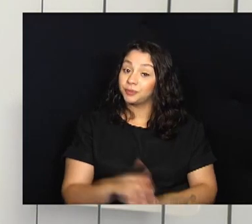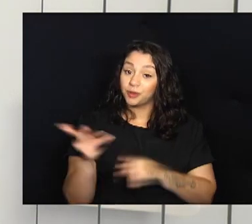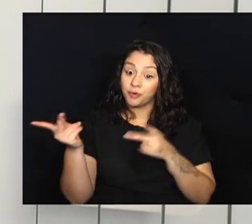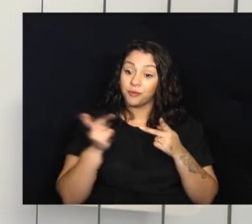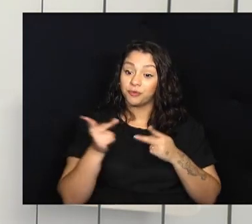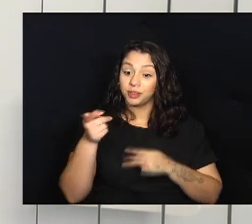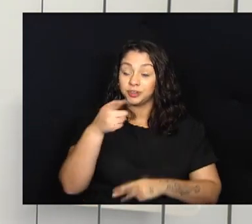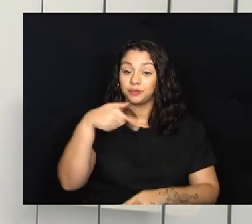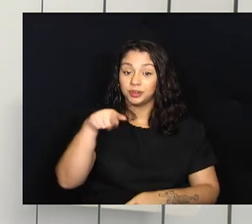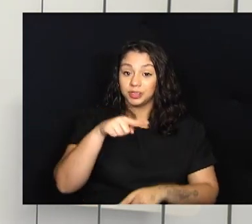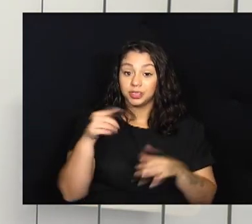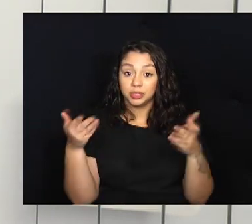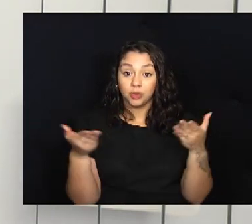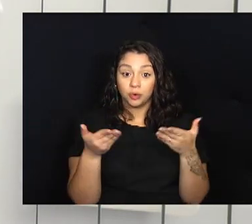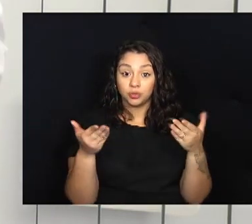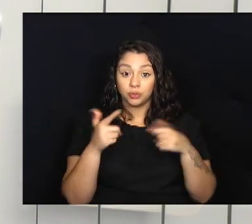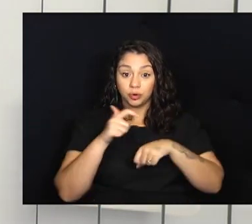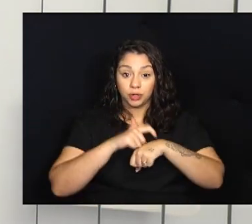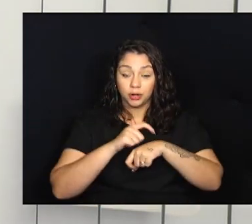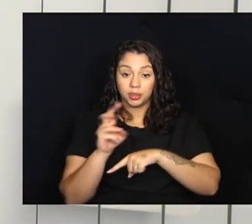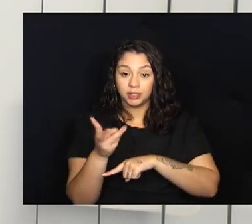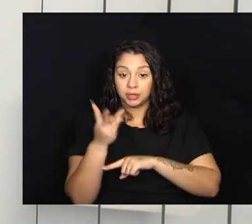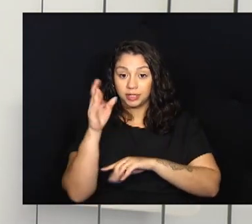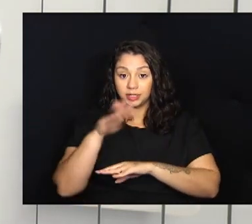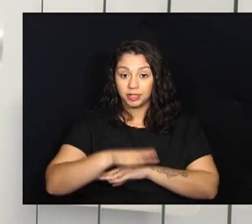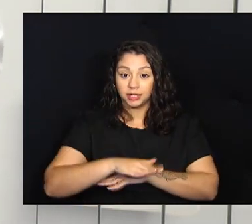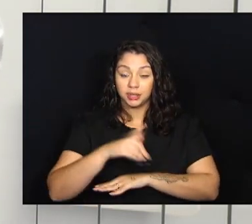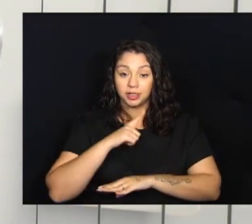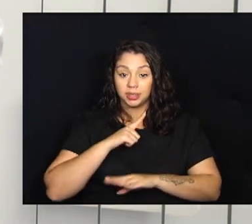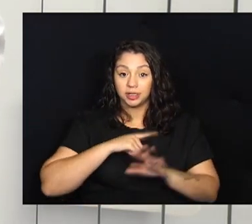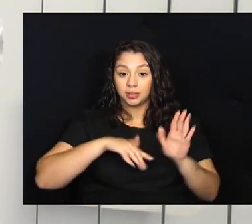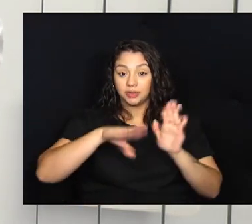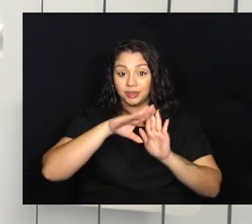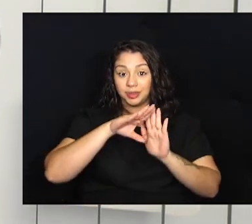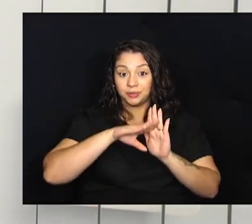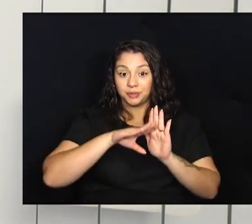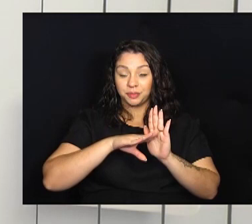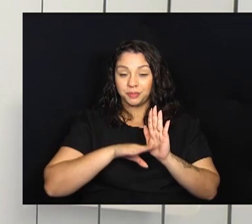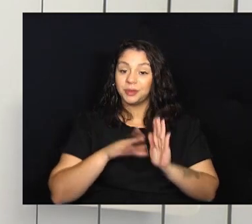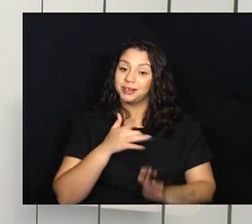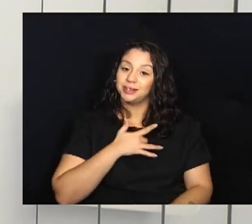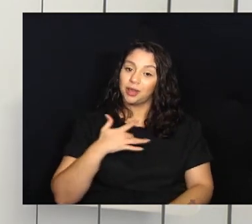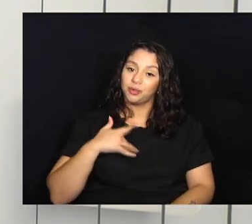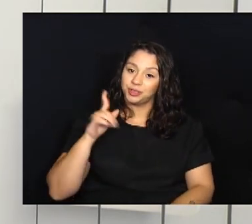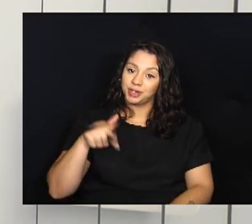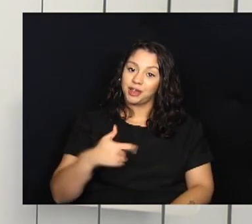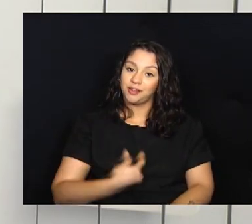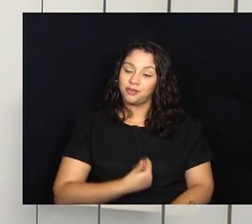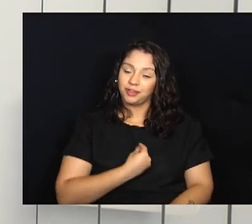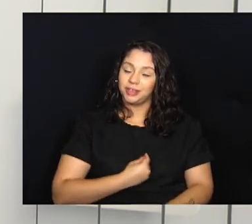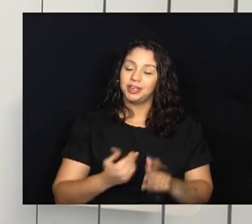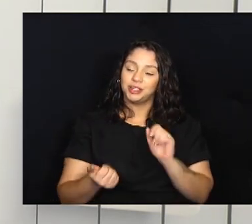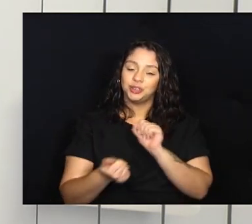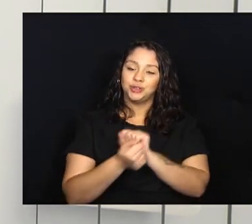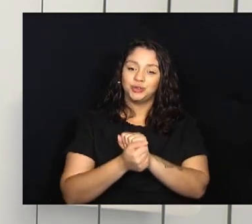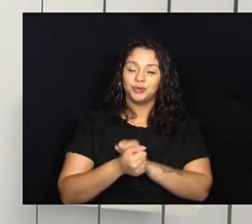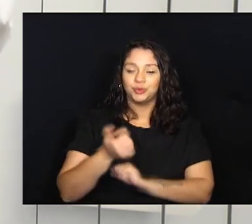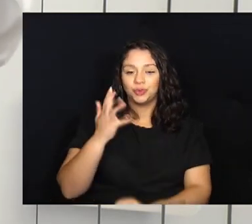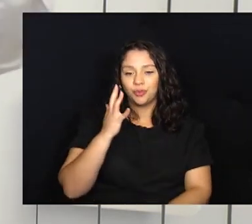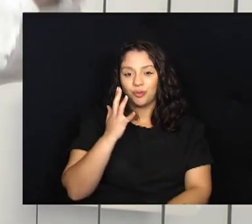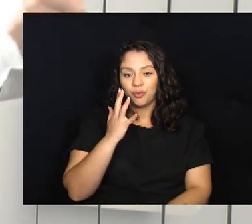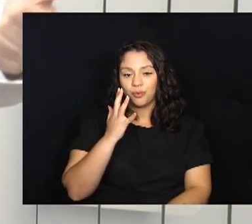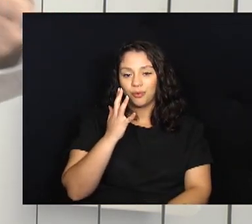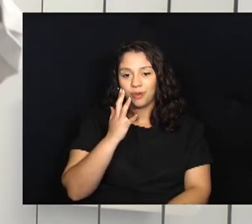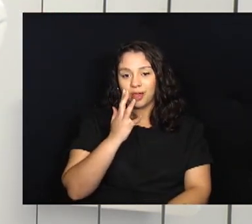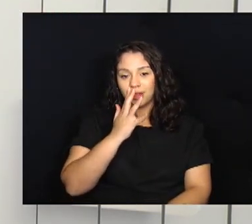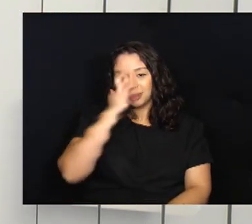a você, hein? Hoje, às 3 horas da tarde, tem o programa Saúde é Vida com a Dalila Pereira, que vai falar sobre